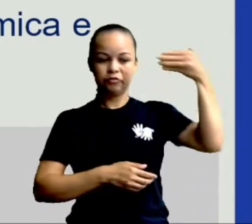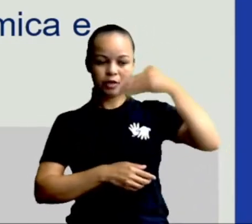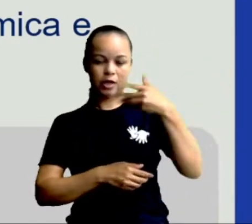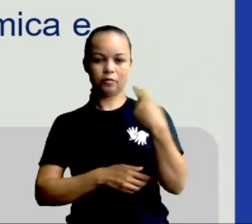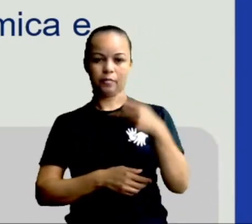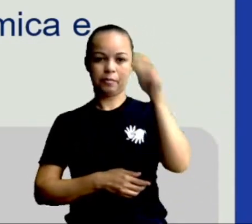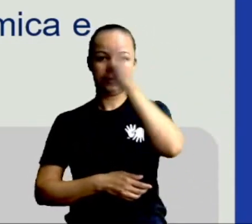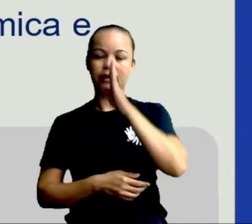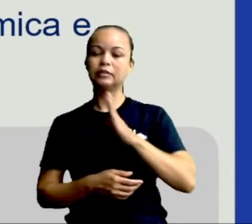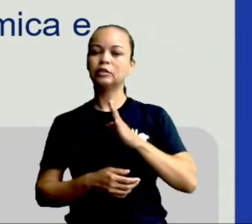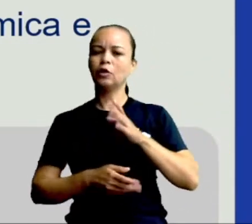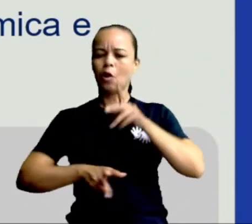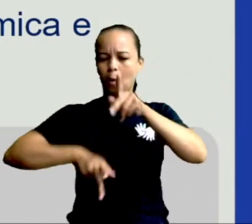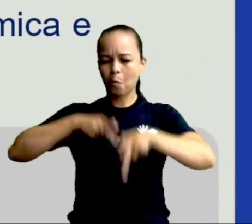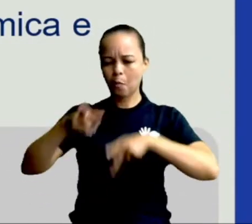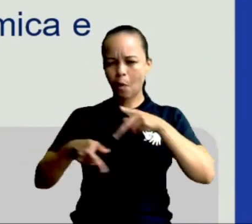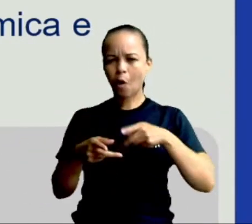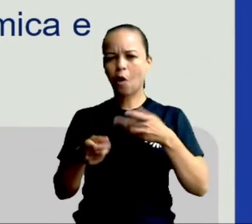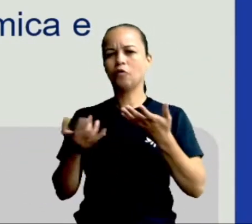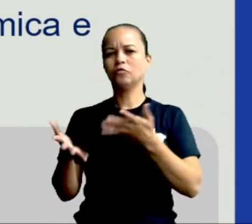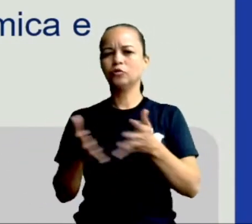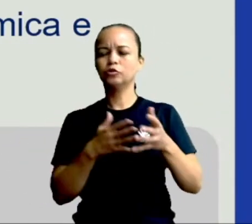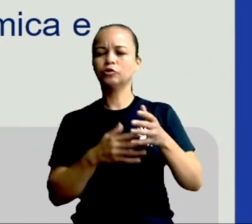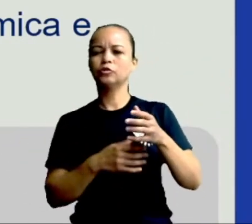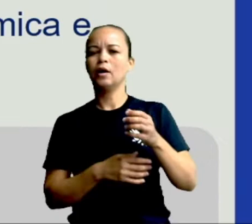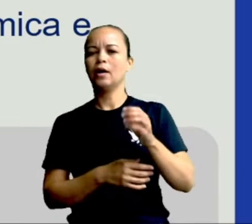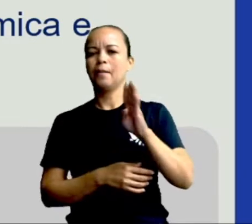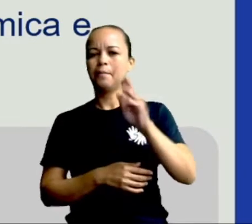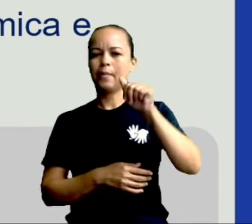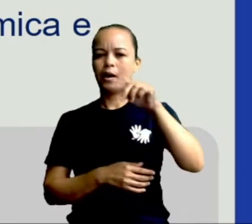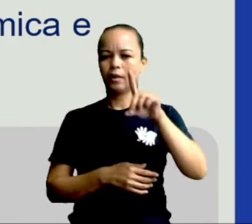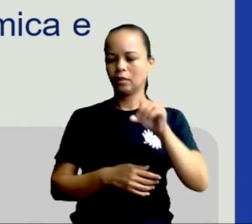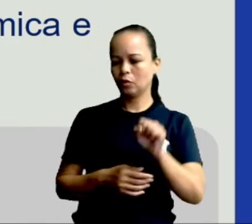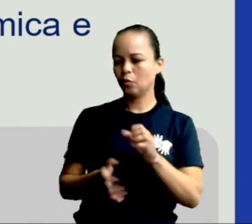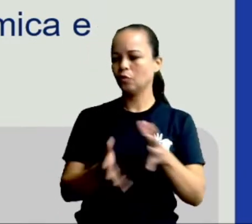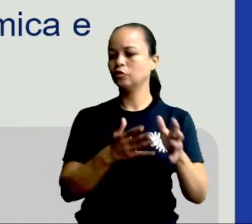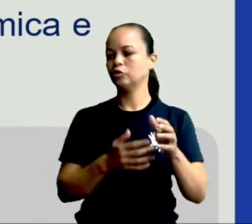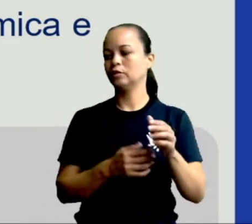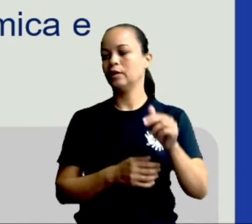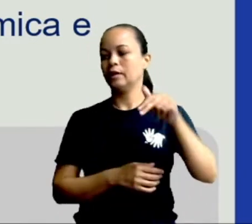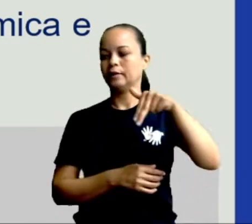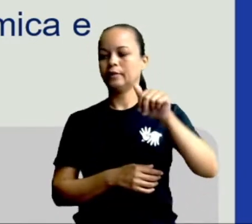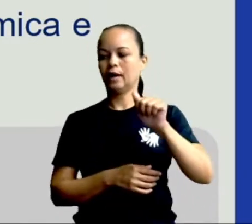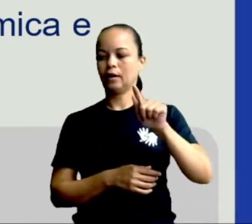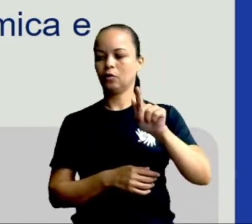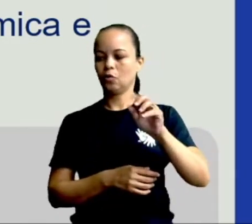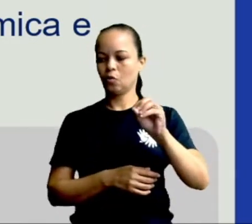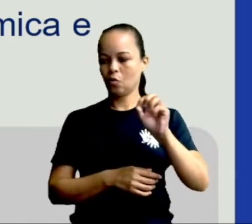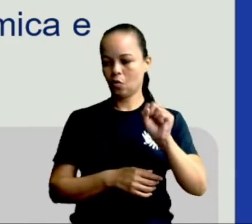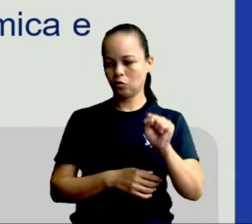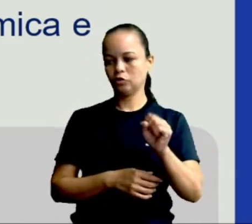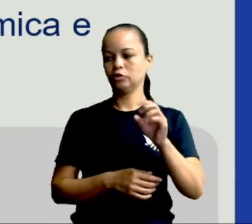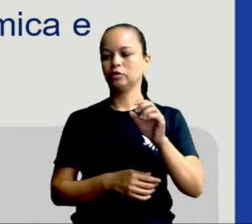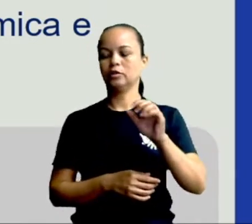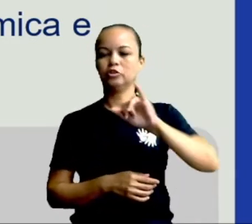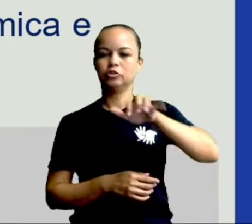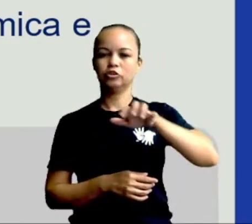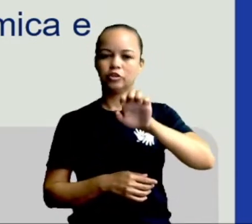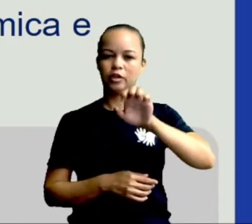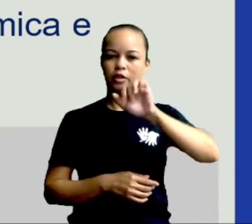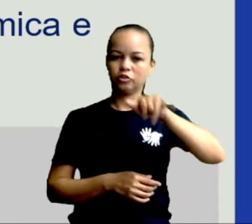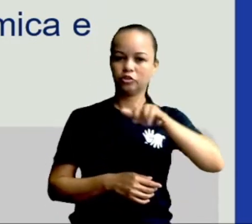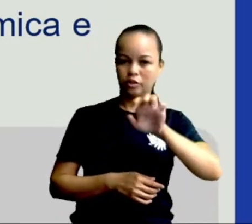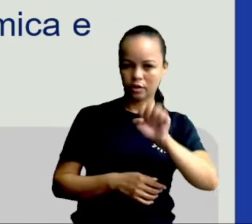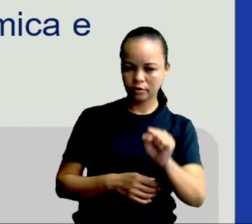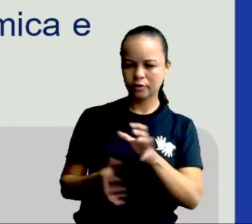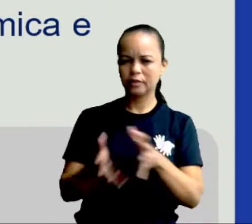incluíram os povos bantus, os nagôs, os gegês, né, cujas crenças religiosas deram origem às